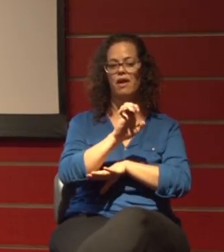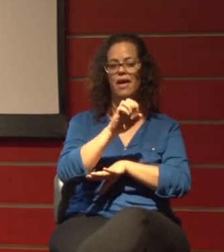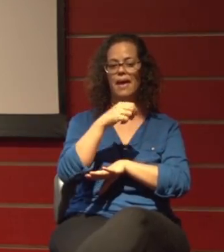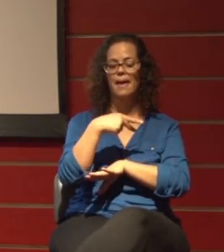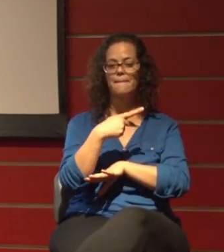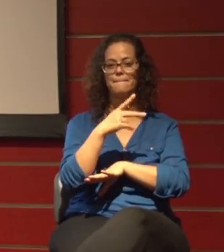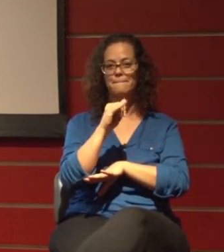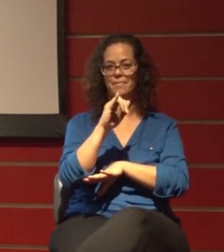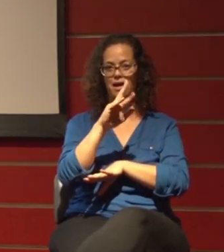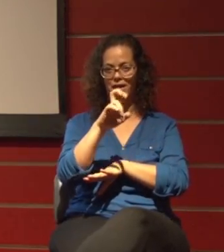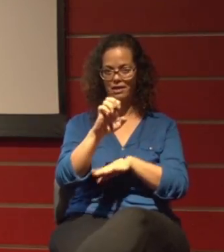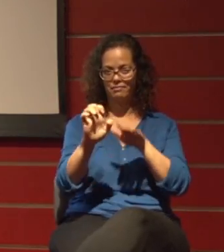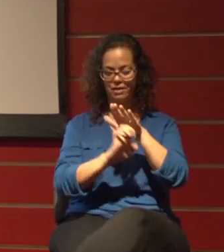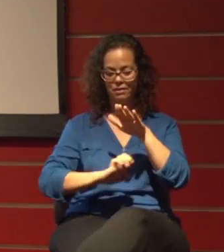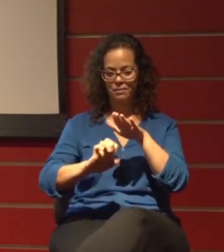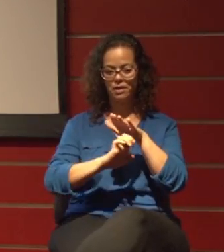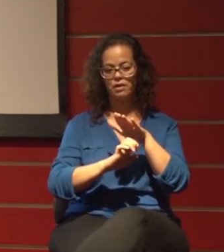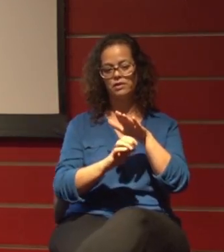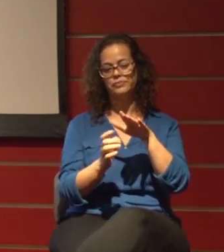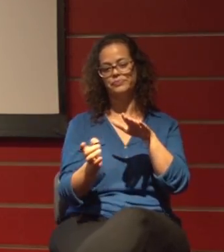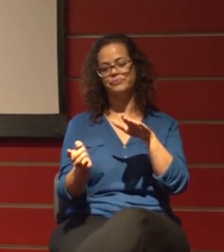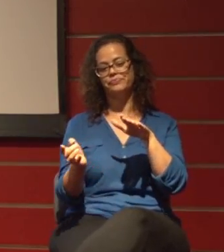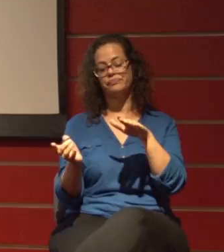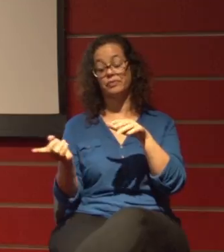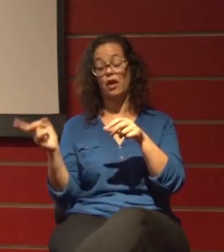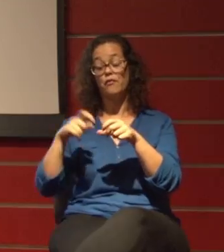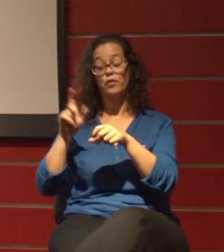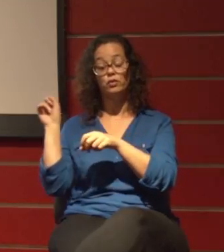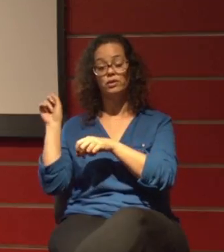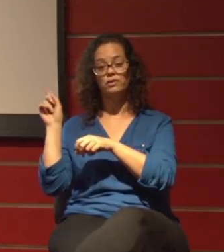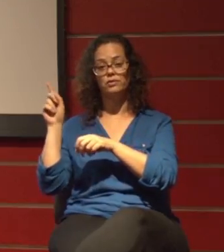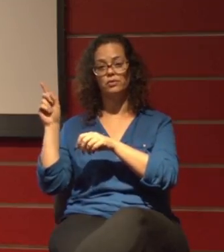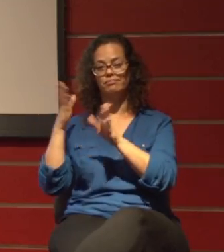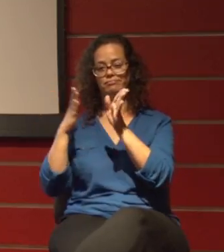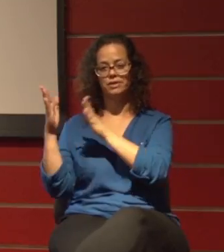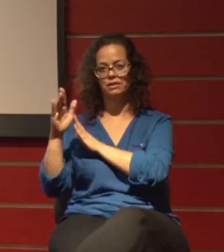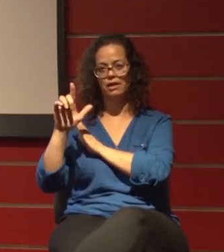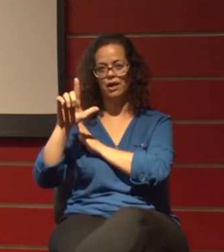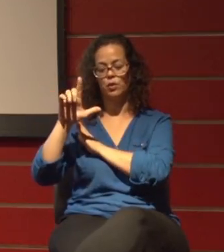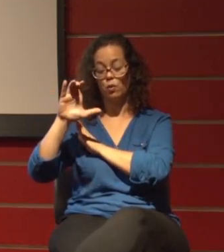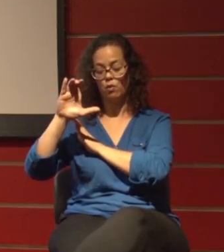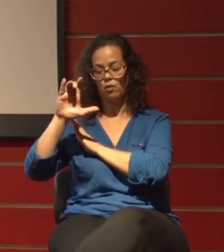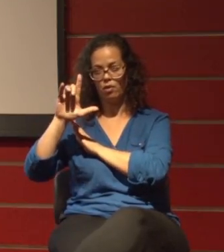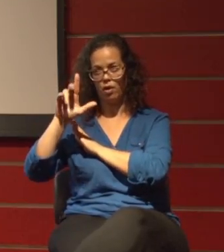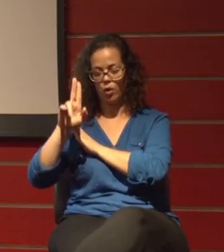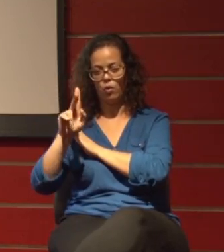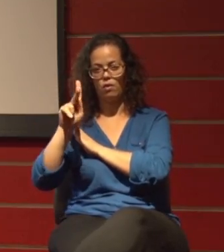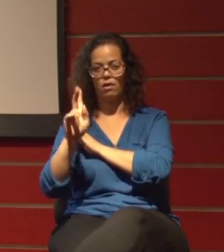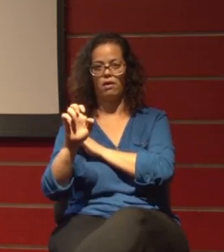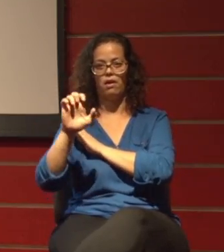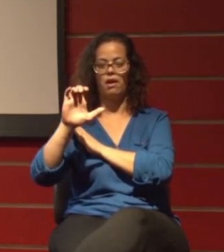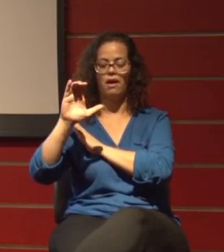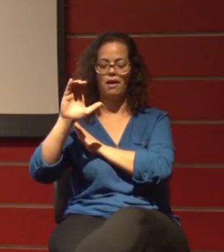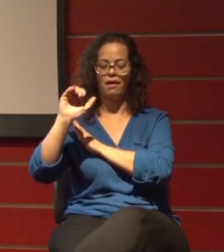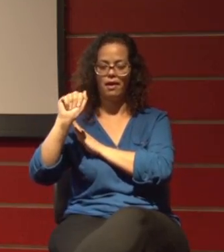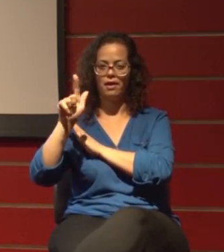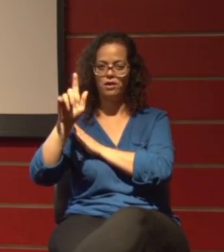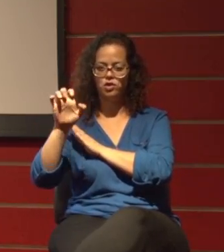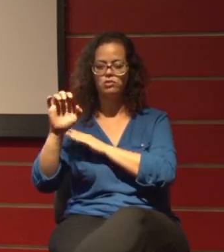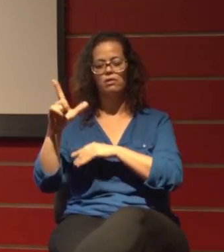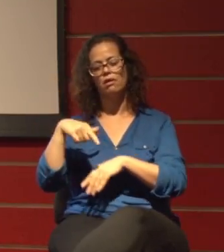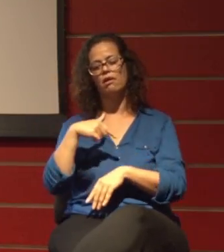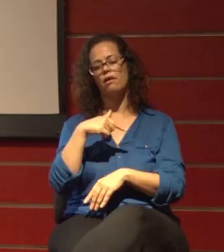para Luk Cage eh essa piada de uma policial mulher negra